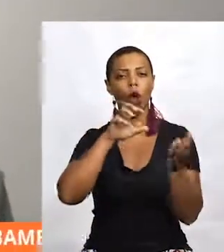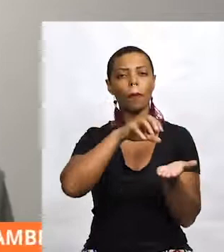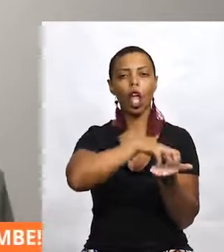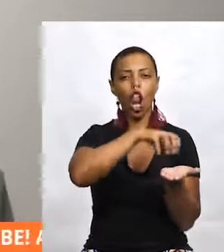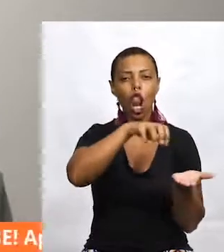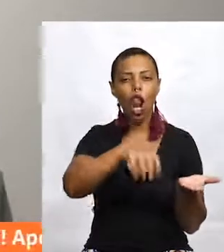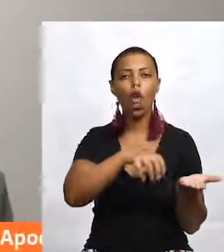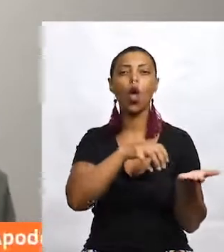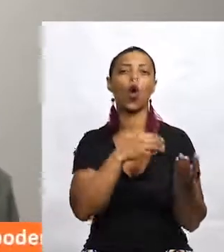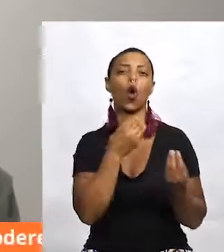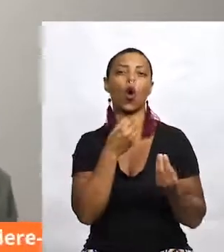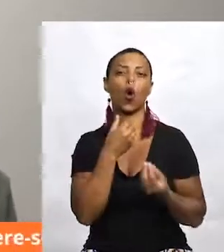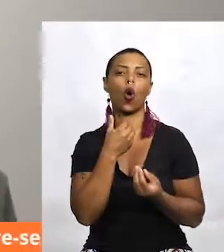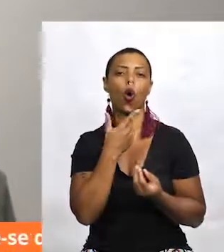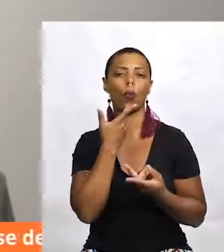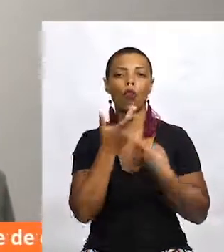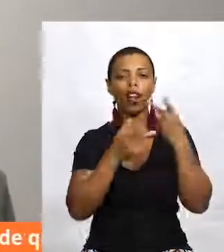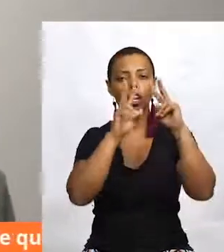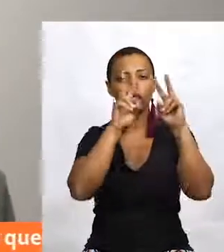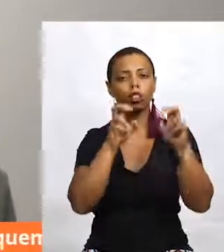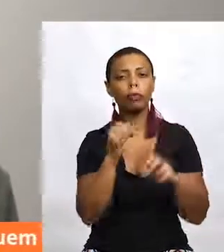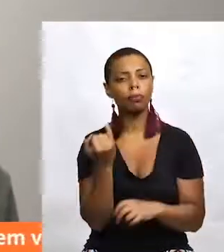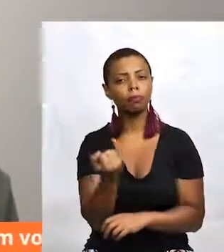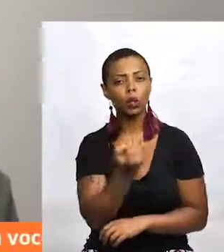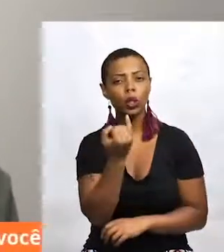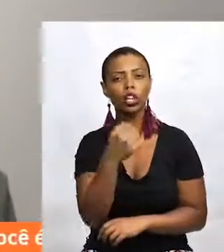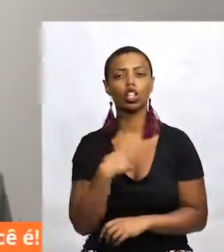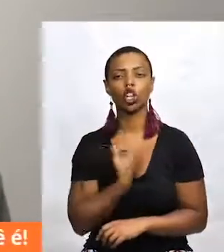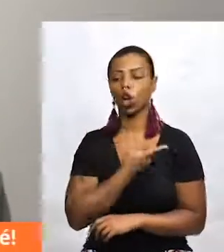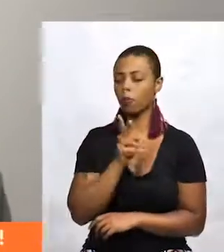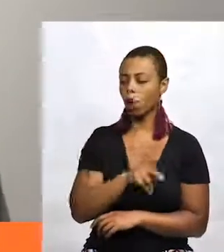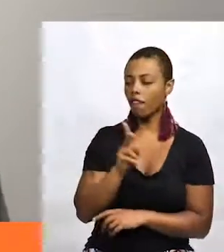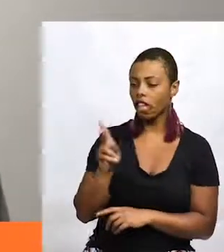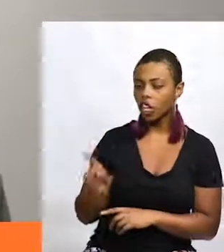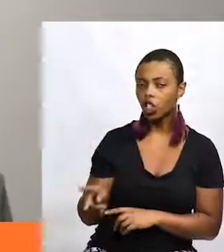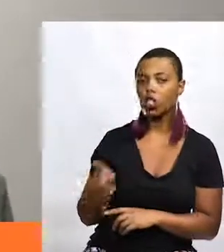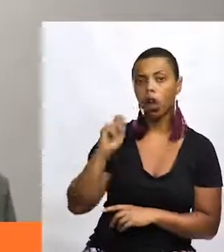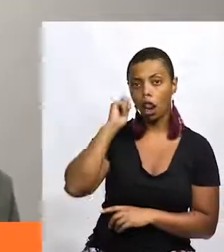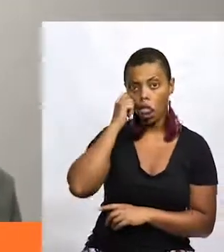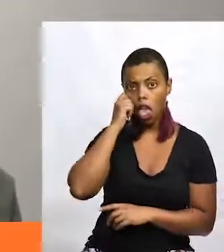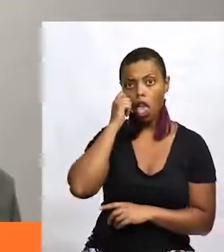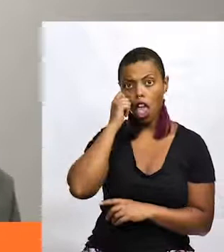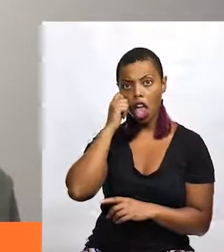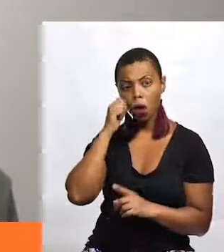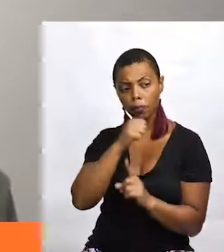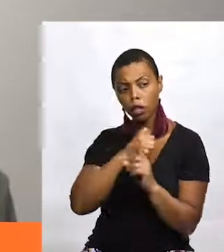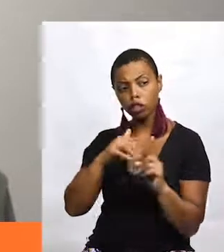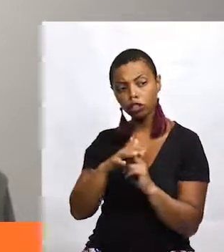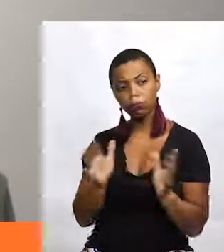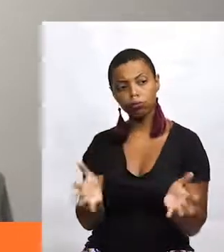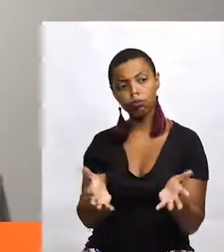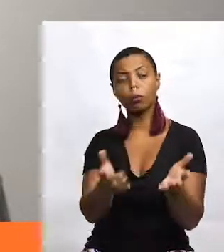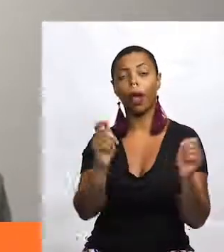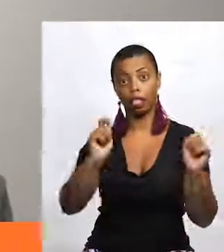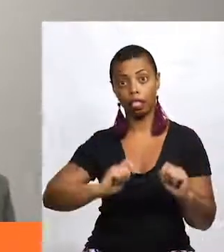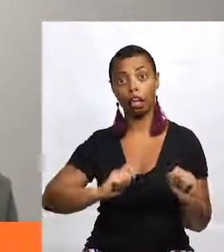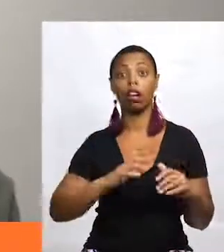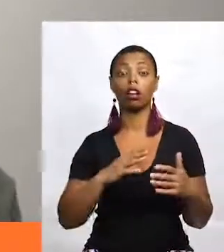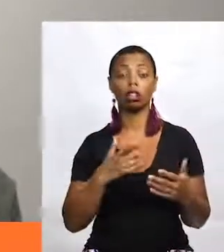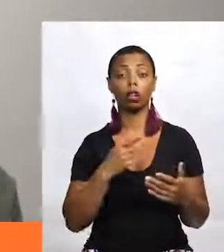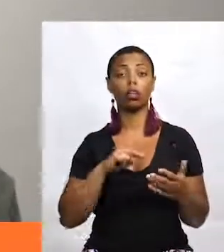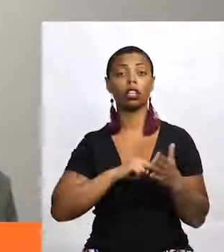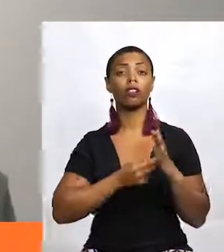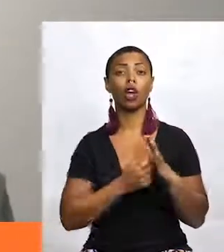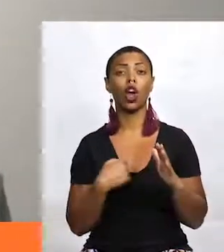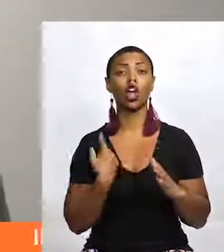gente fala da importância que nós, professores negros, temos para a sociedade, a gente tem uma responsabilidade, um